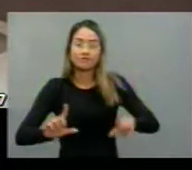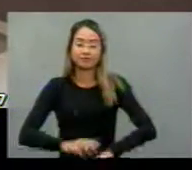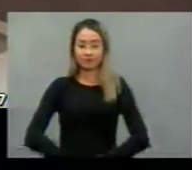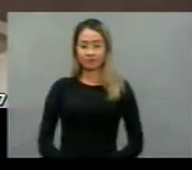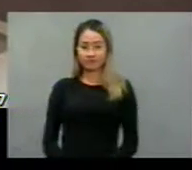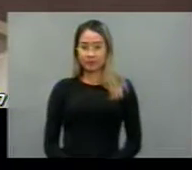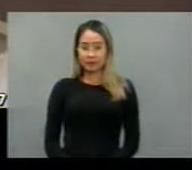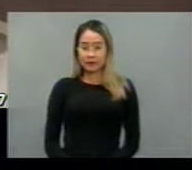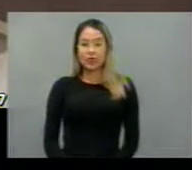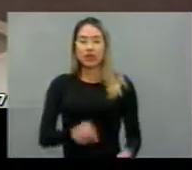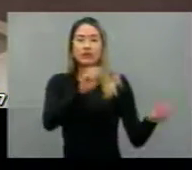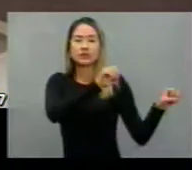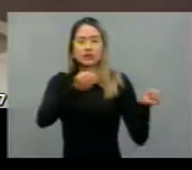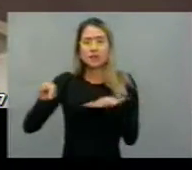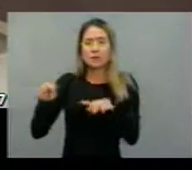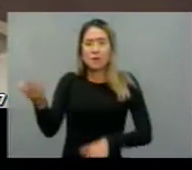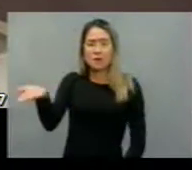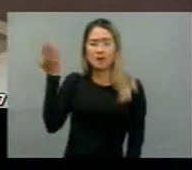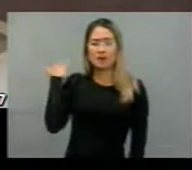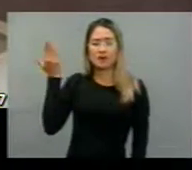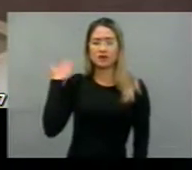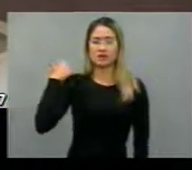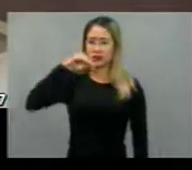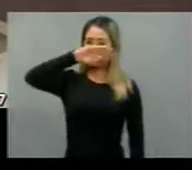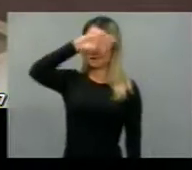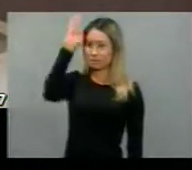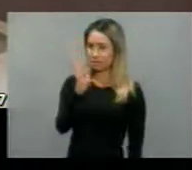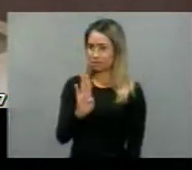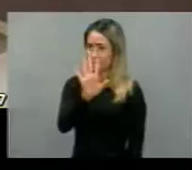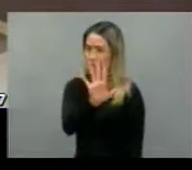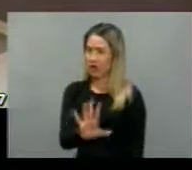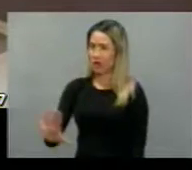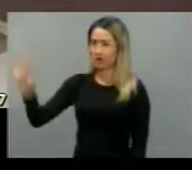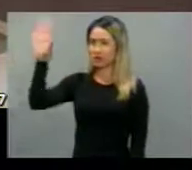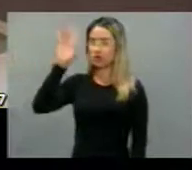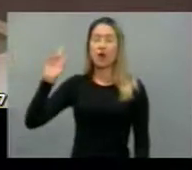imprensa. Na semana passada, o Brasil foi